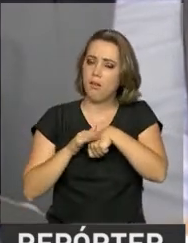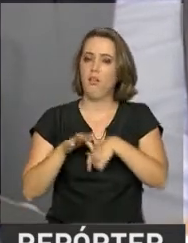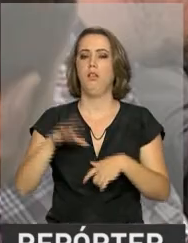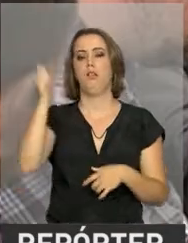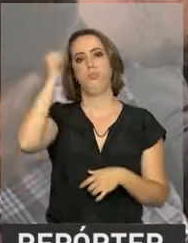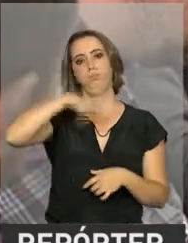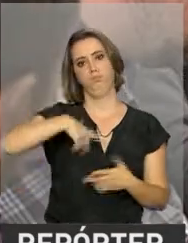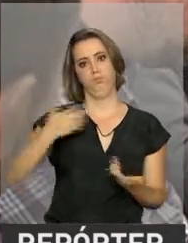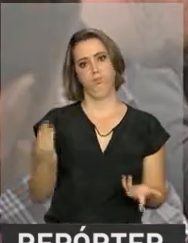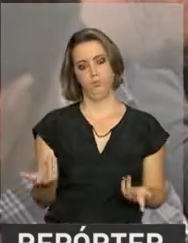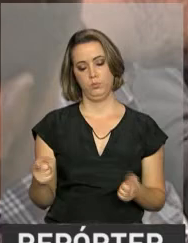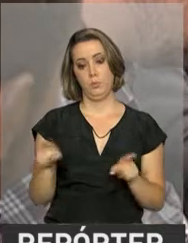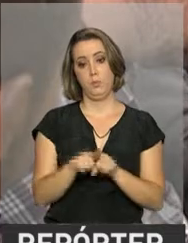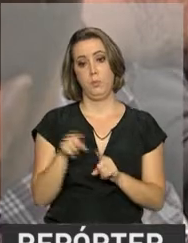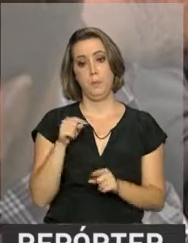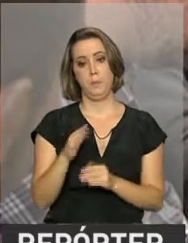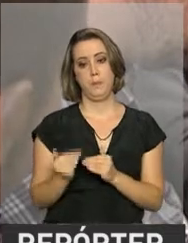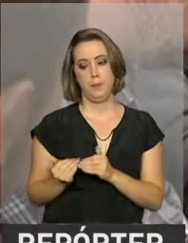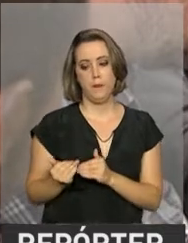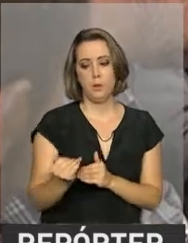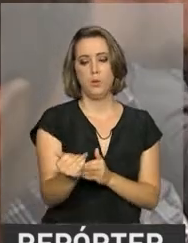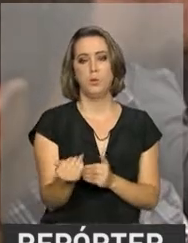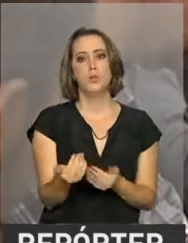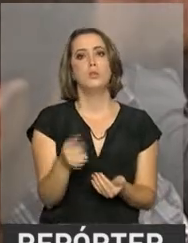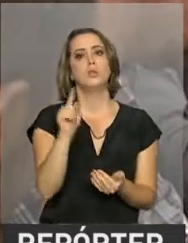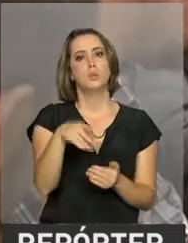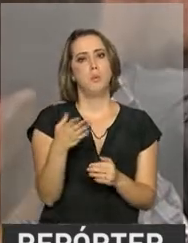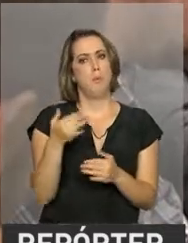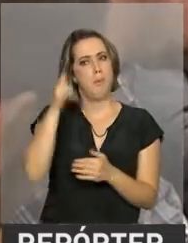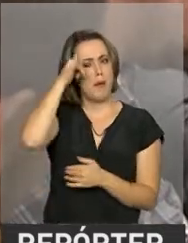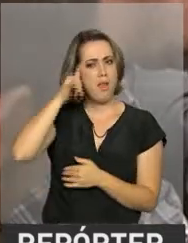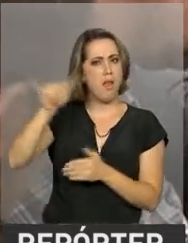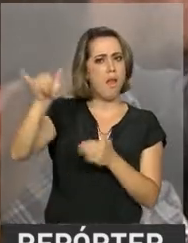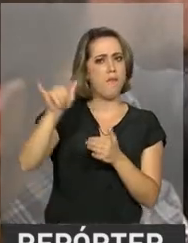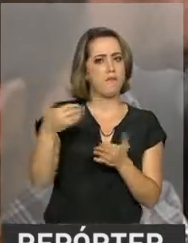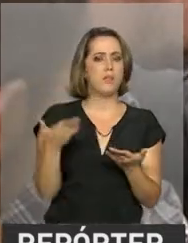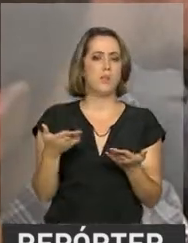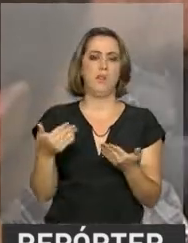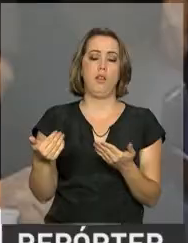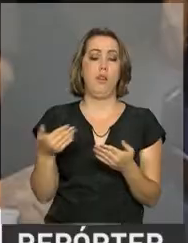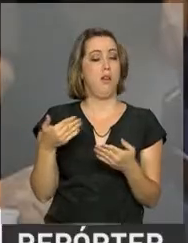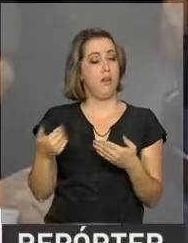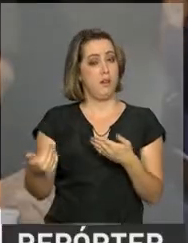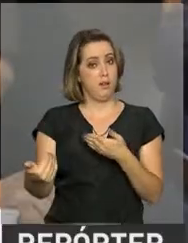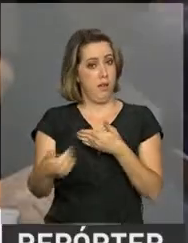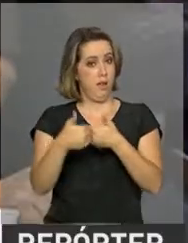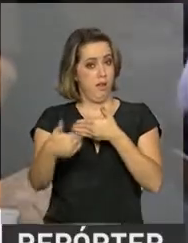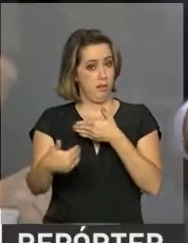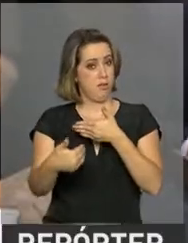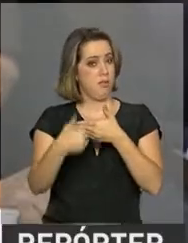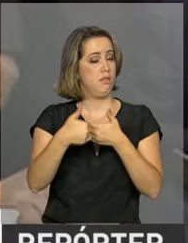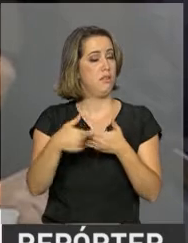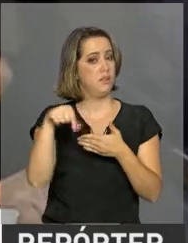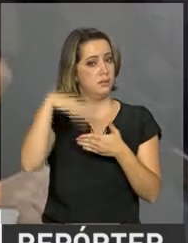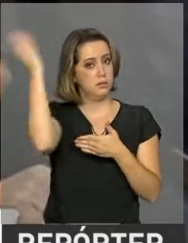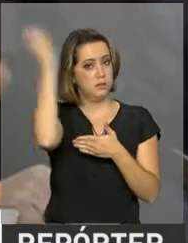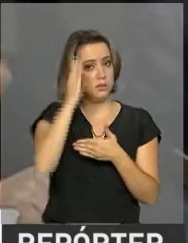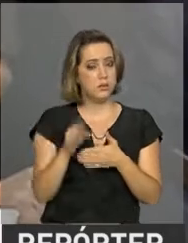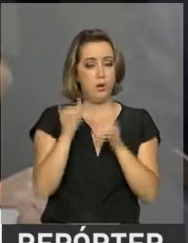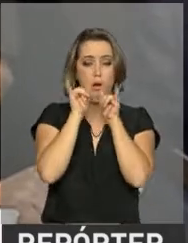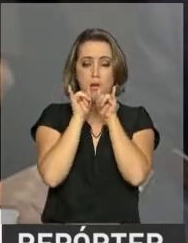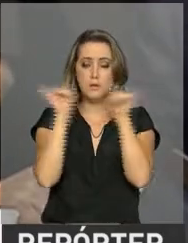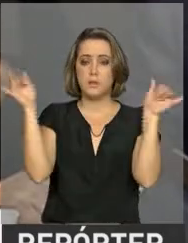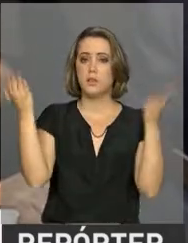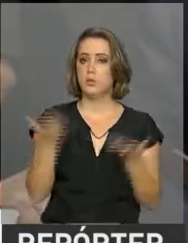quinta viagem um passo importante para evitar a entrada da gripe aviária no brasil foi dado nesta reunião entre o ministro da agricultura e